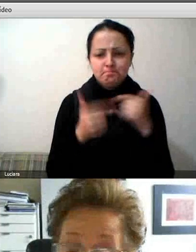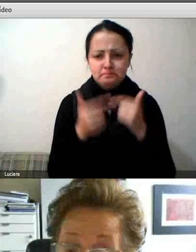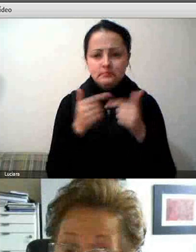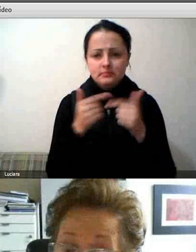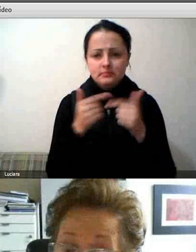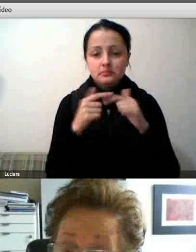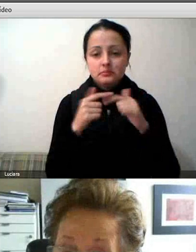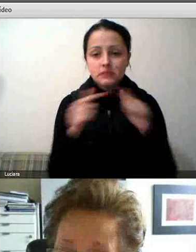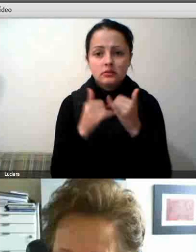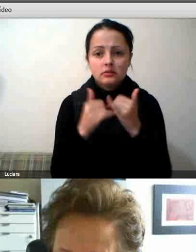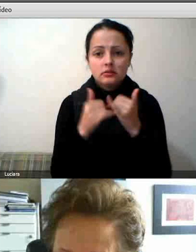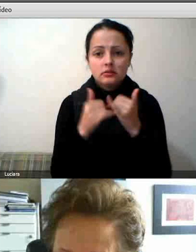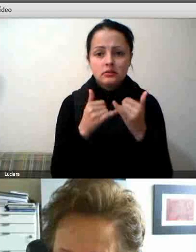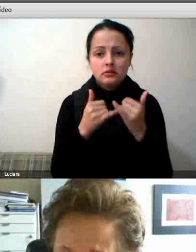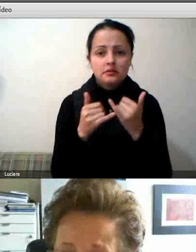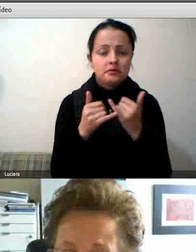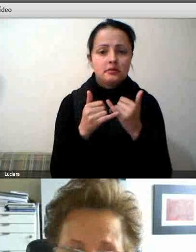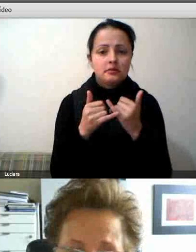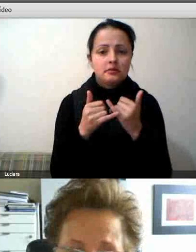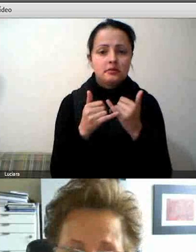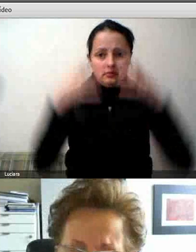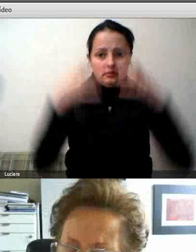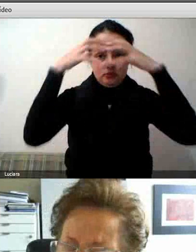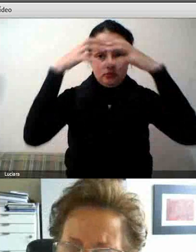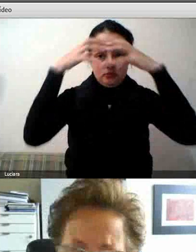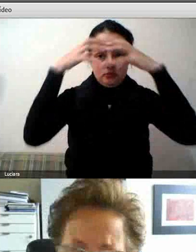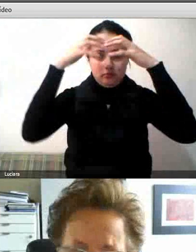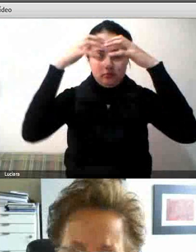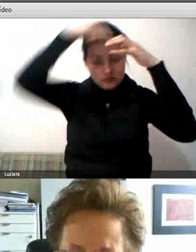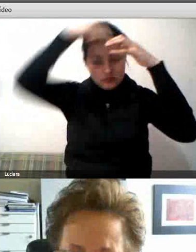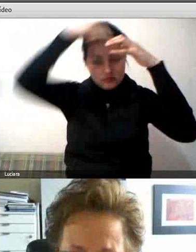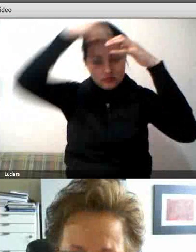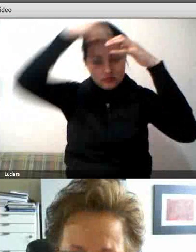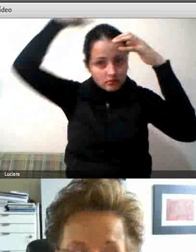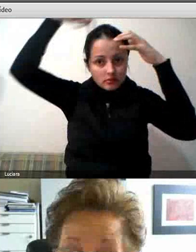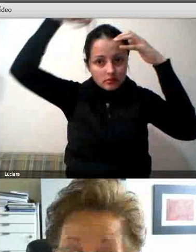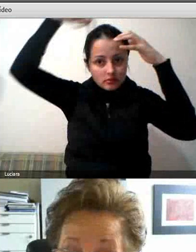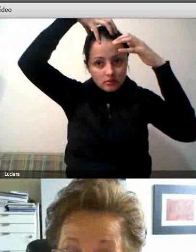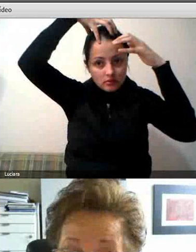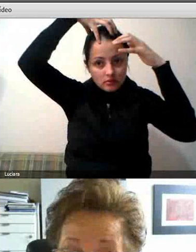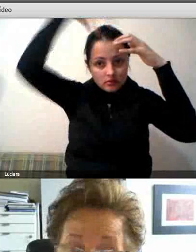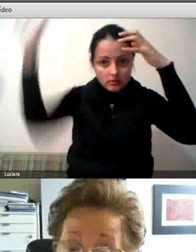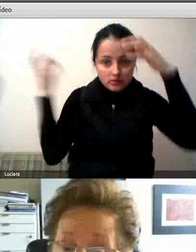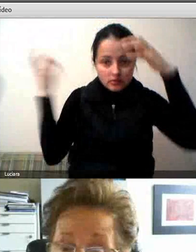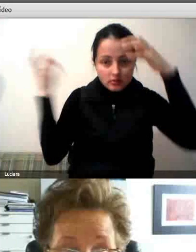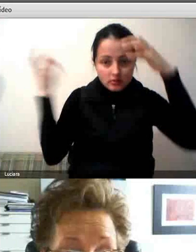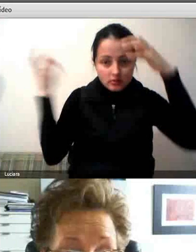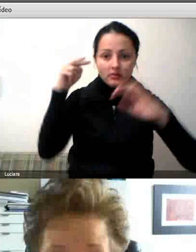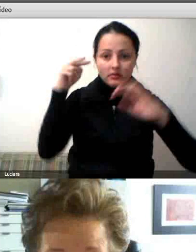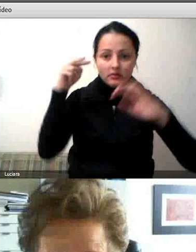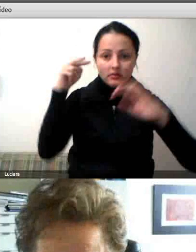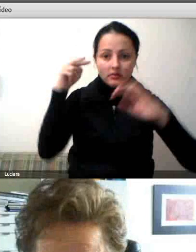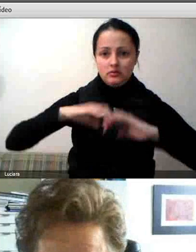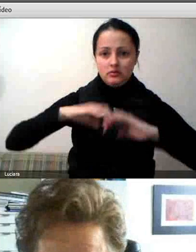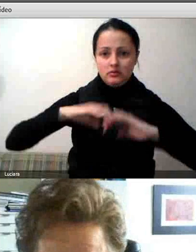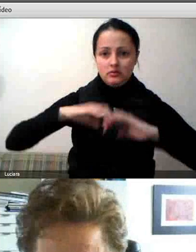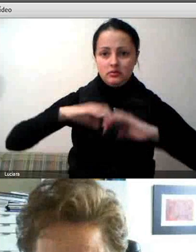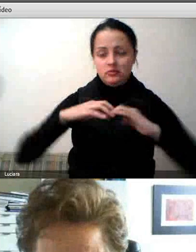Comandando a percepção humana. O cérebro humano é fantástico, é maravilhoso, mas a gente não estudava o